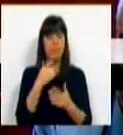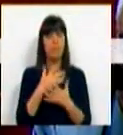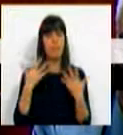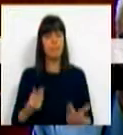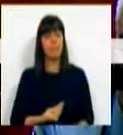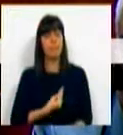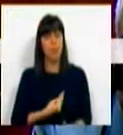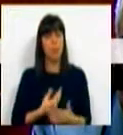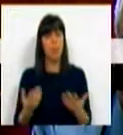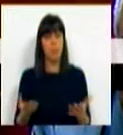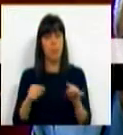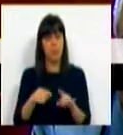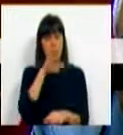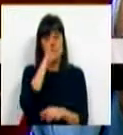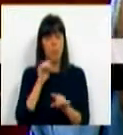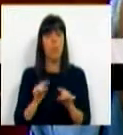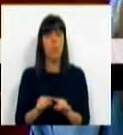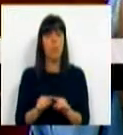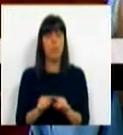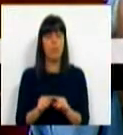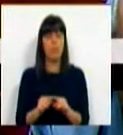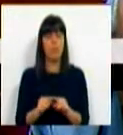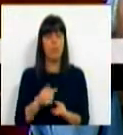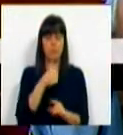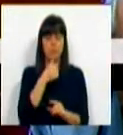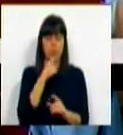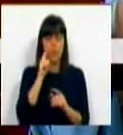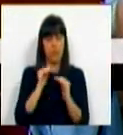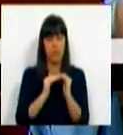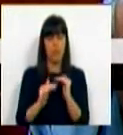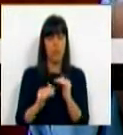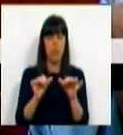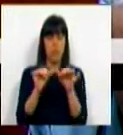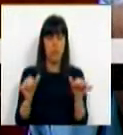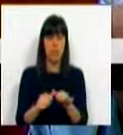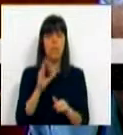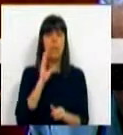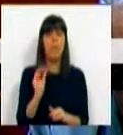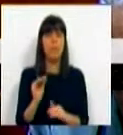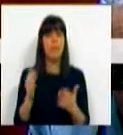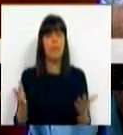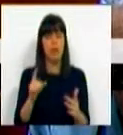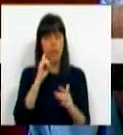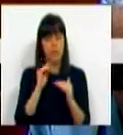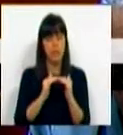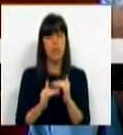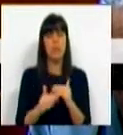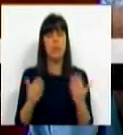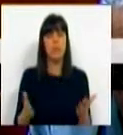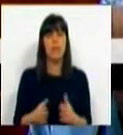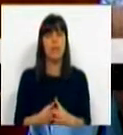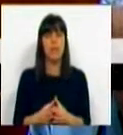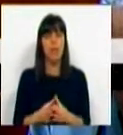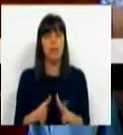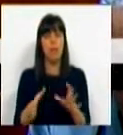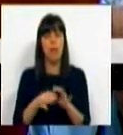enorme preocupação deste Governo a estabilização do seu sistema financeiro, a estabilização